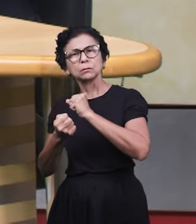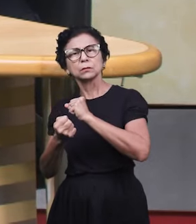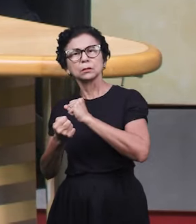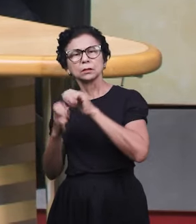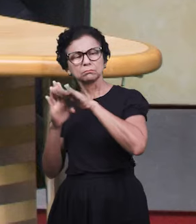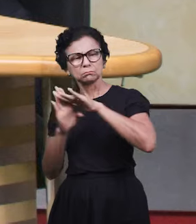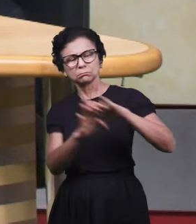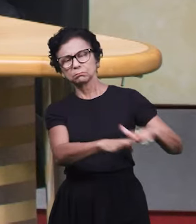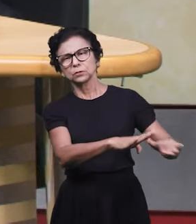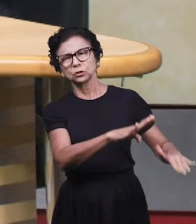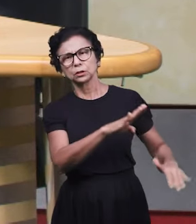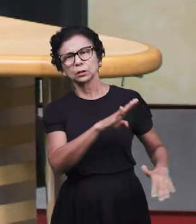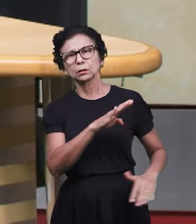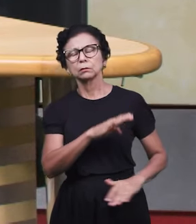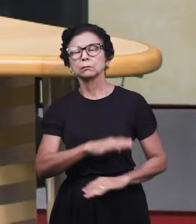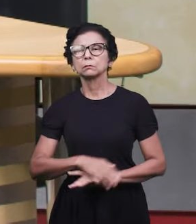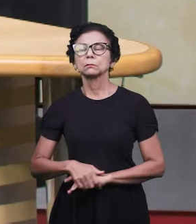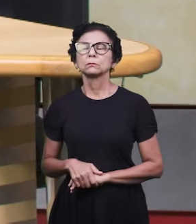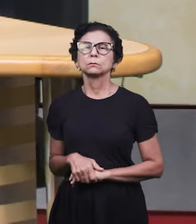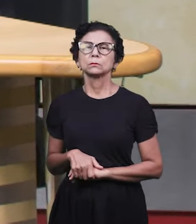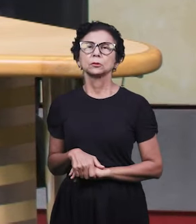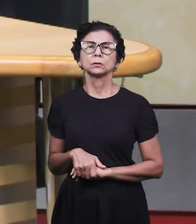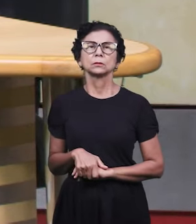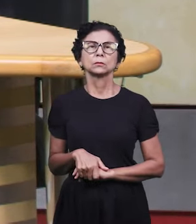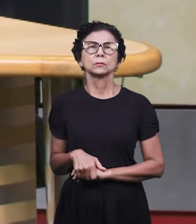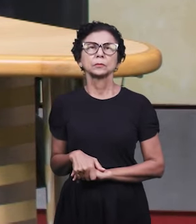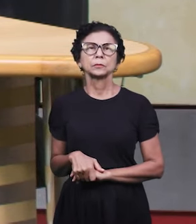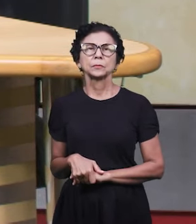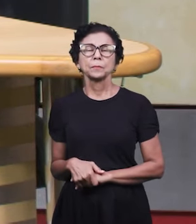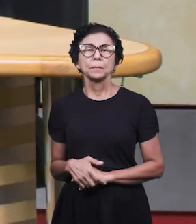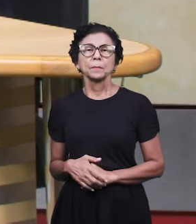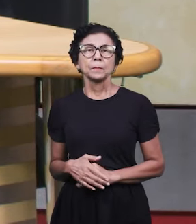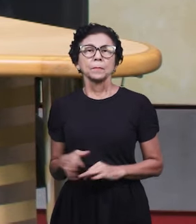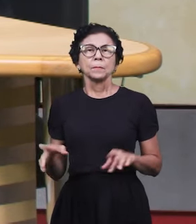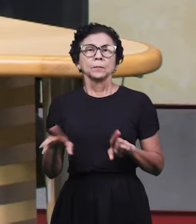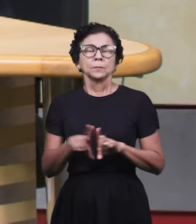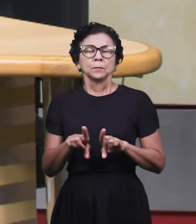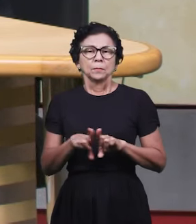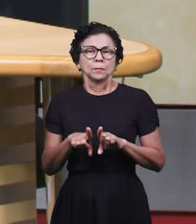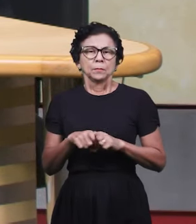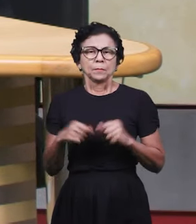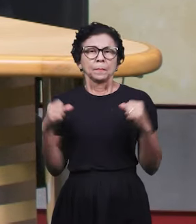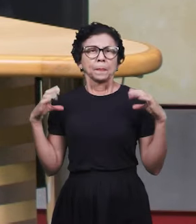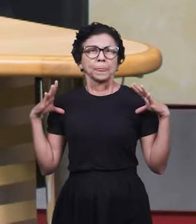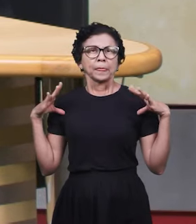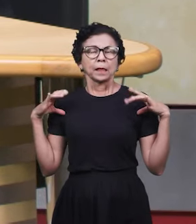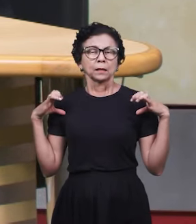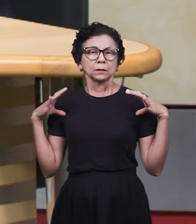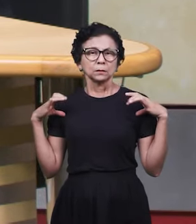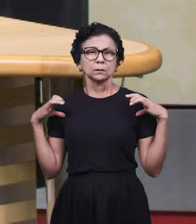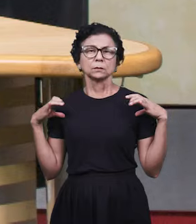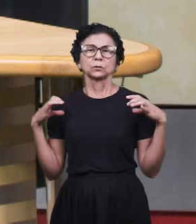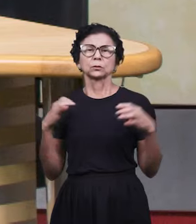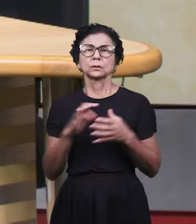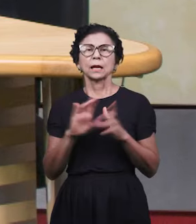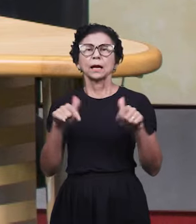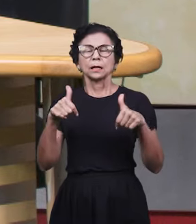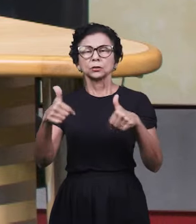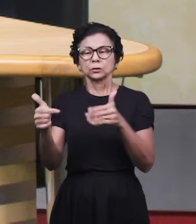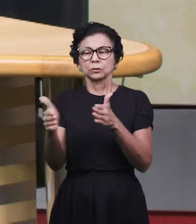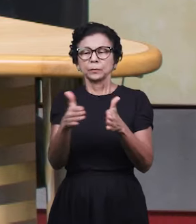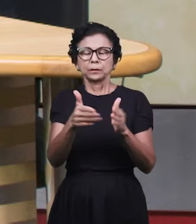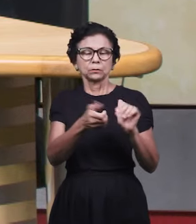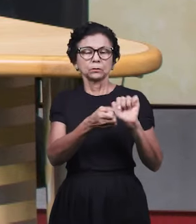da igreja está vivendo, né? E a gente encontra uma operação de anjos também muito ligada ao louvor. Isso.